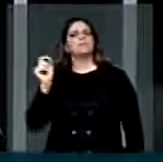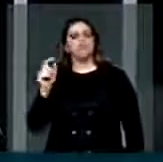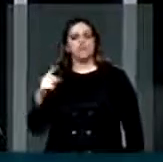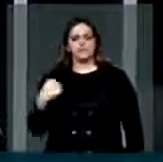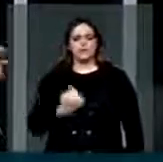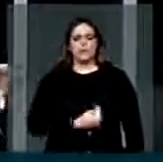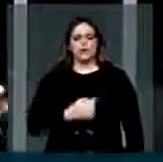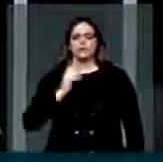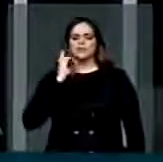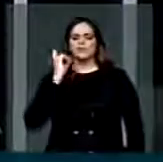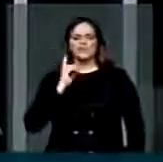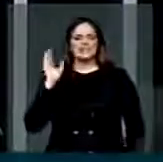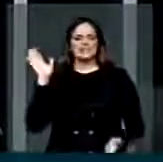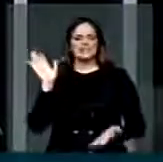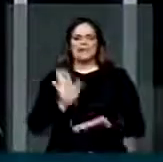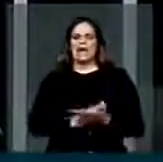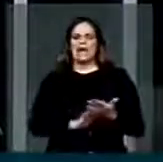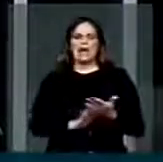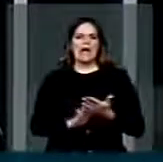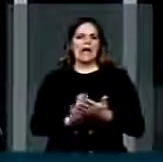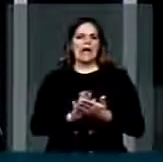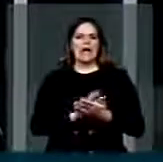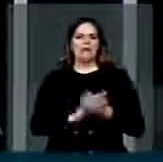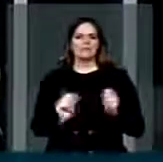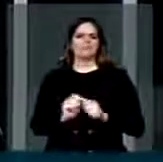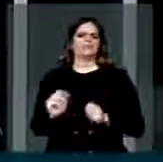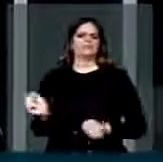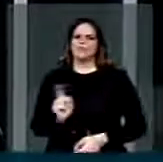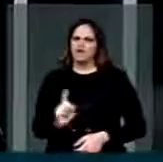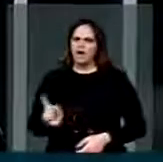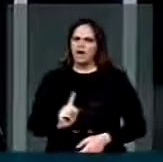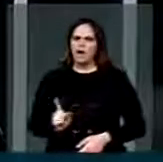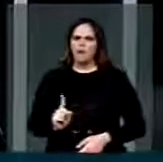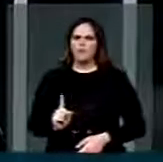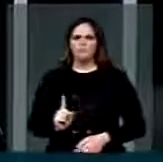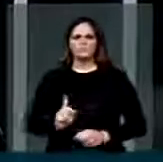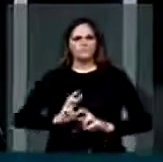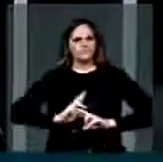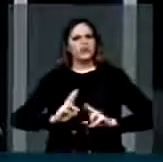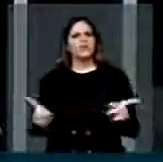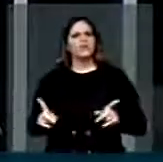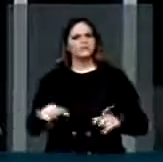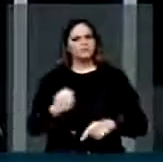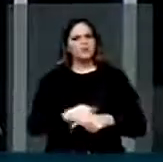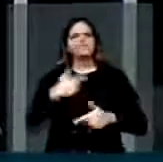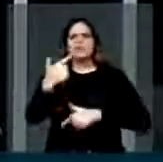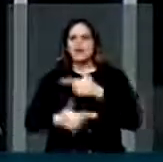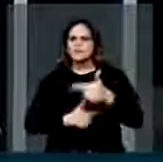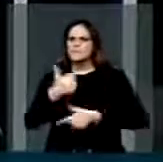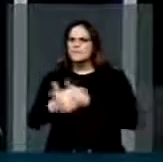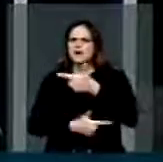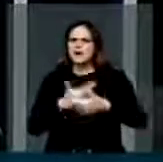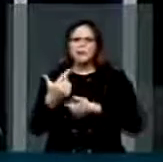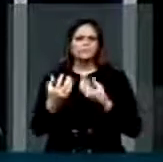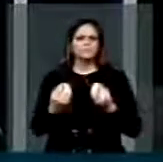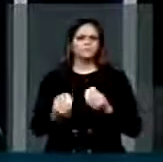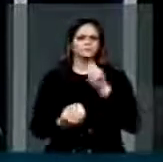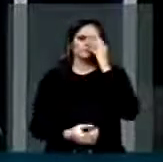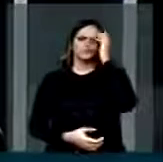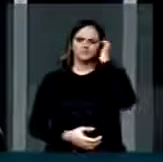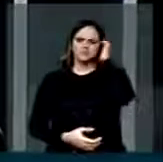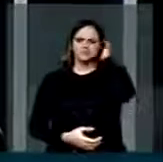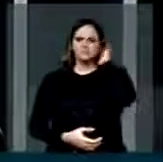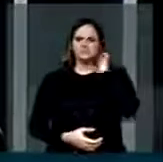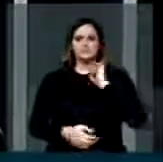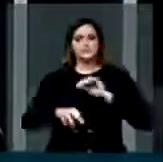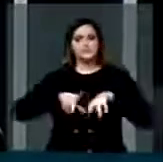parlamentares não fazemos nada. E a realidade aqui é o contrário, nós trabalhamos muito e em várias